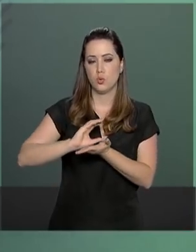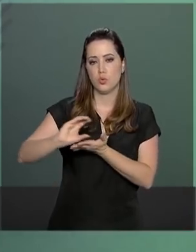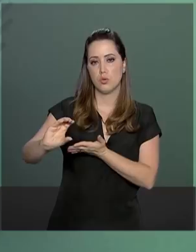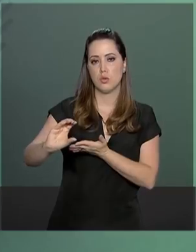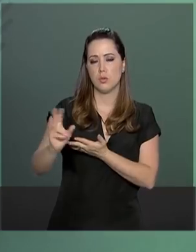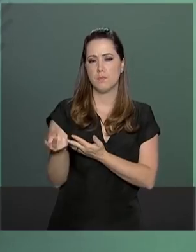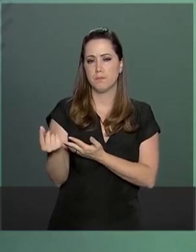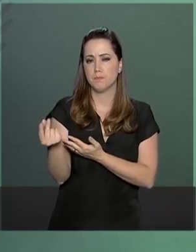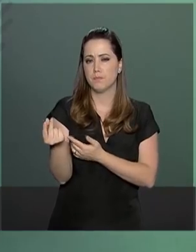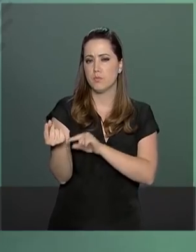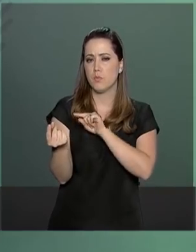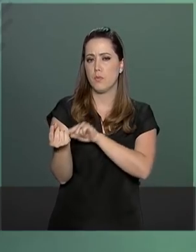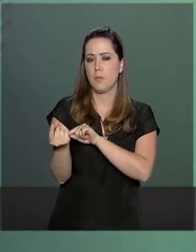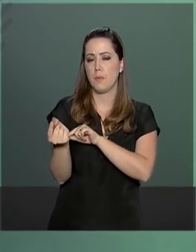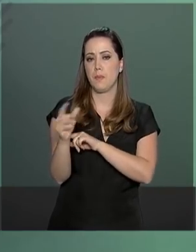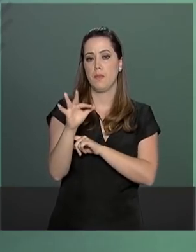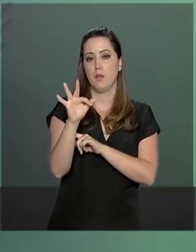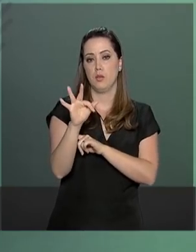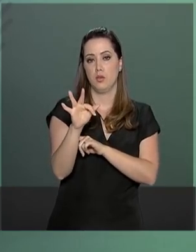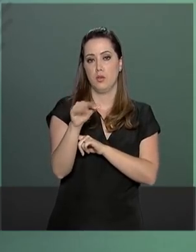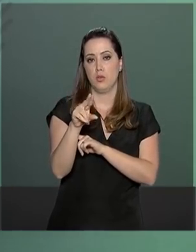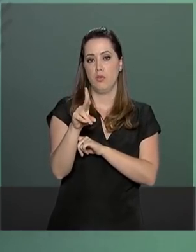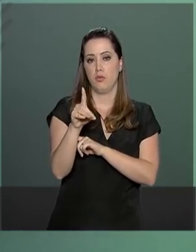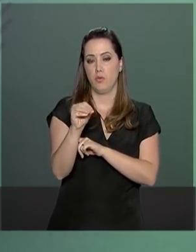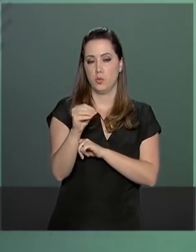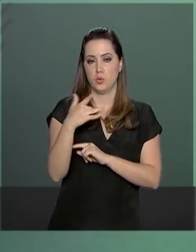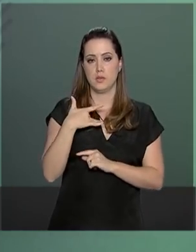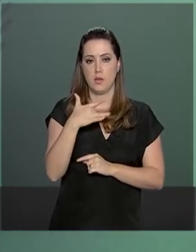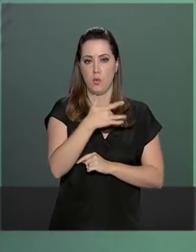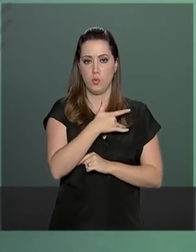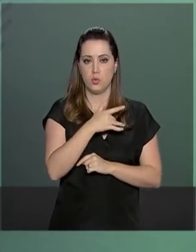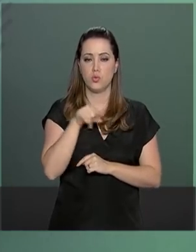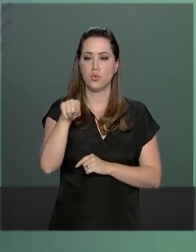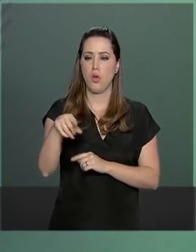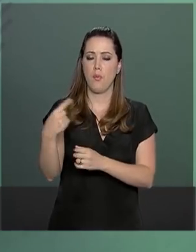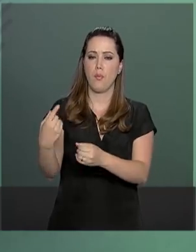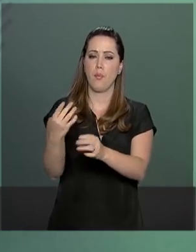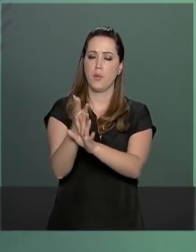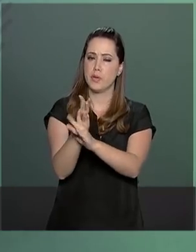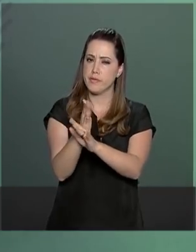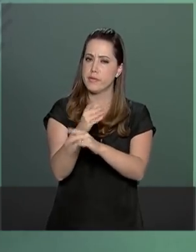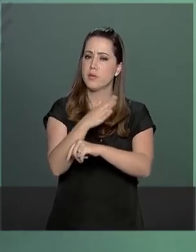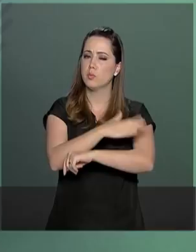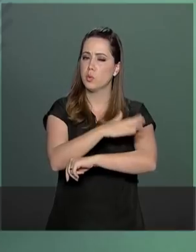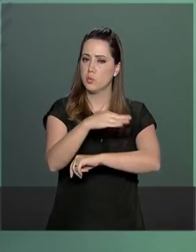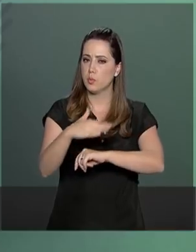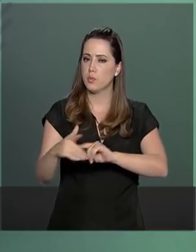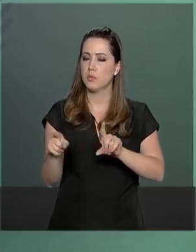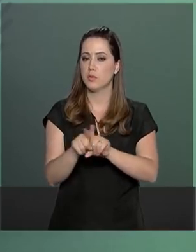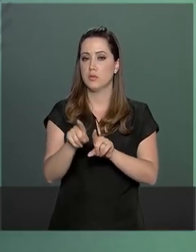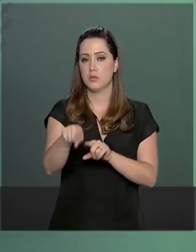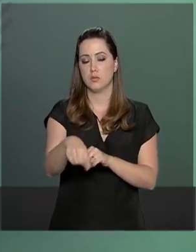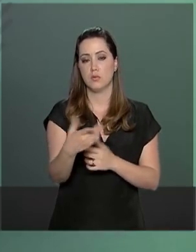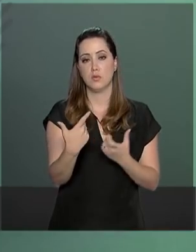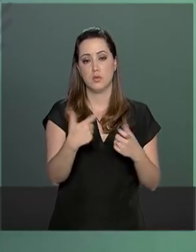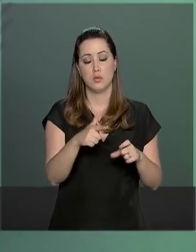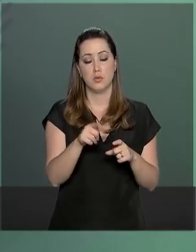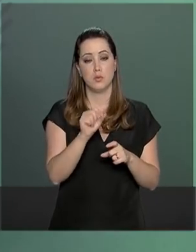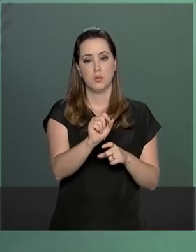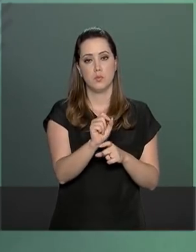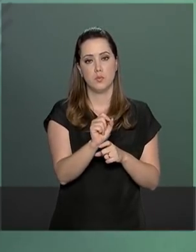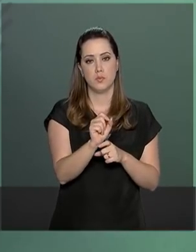financeiros do fundo nacional de saúde aos fundos municipais de saúde das localidades